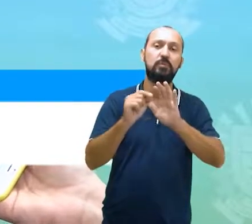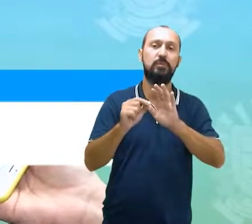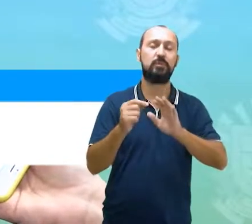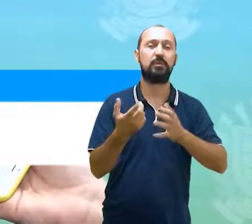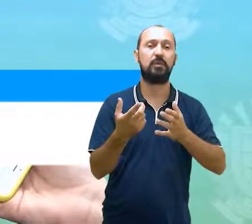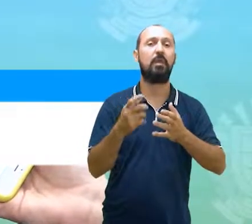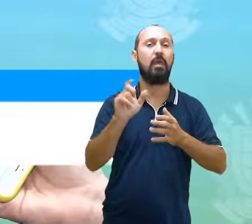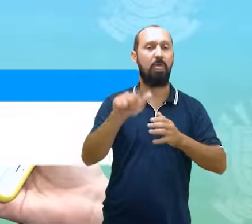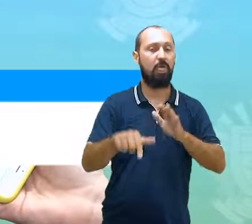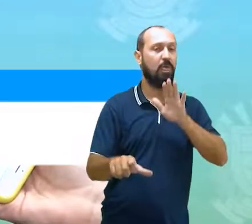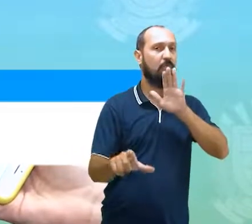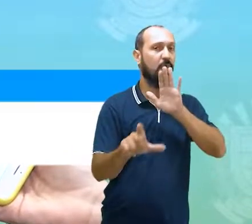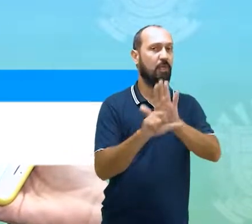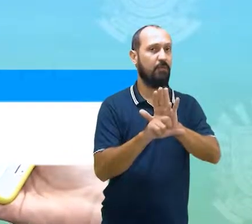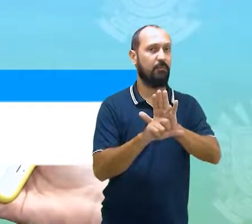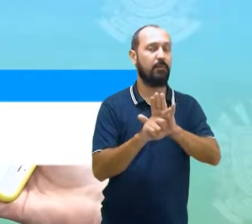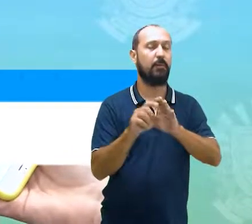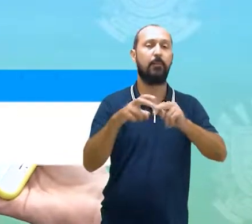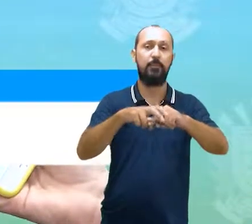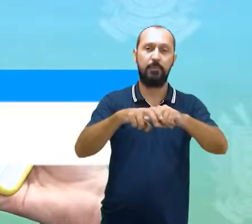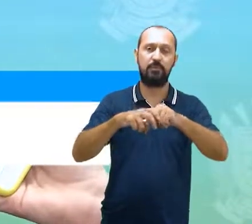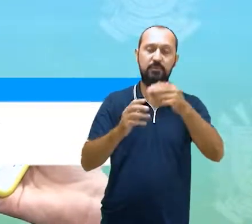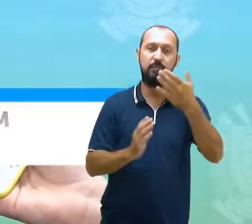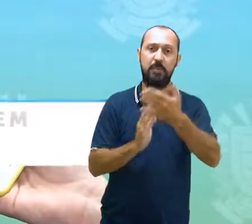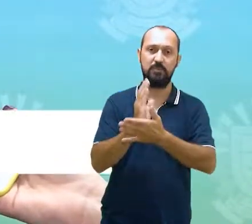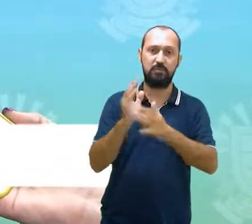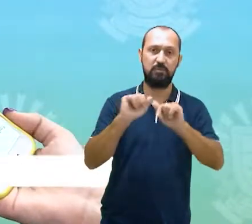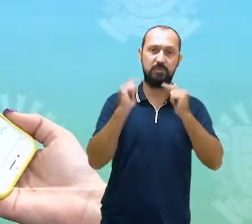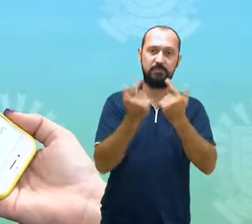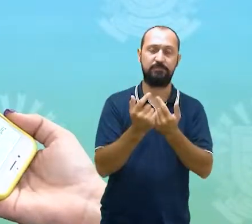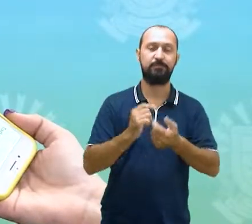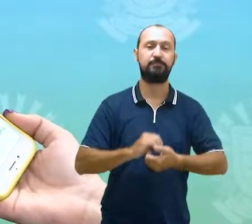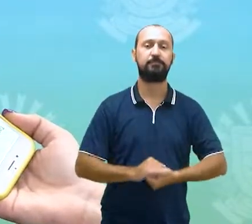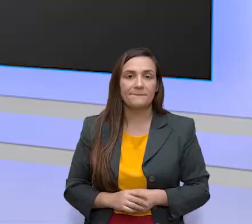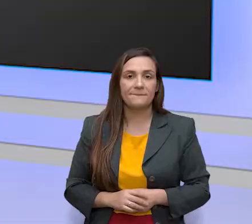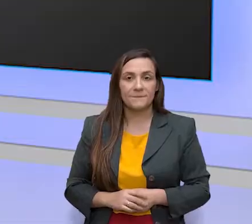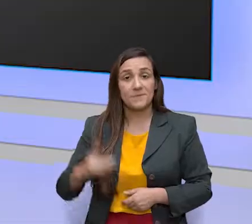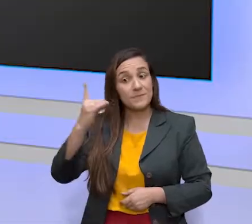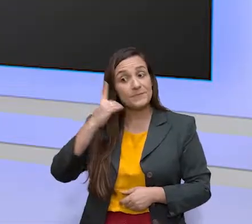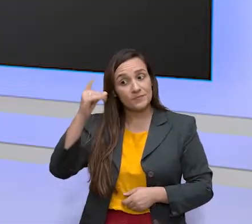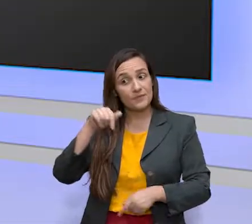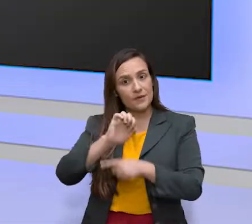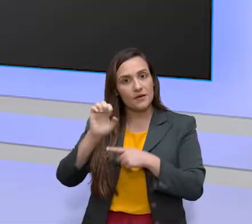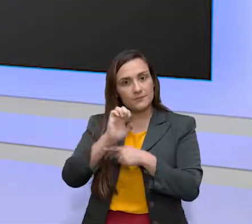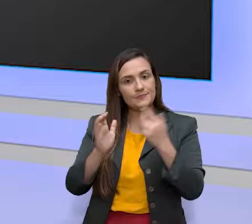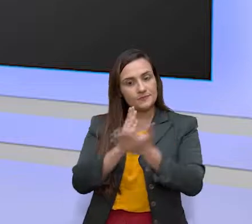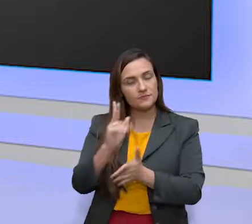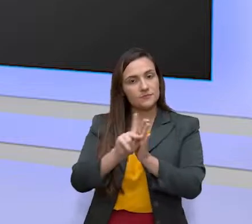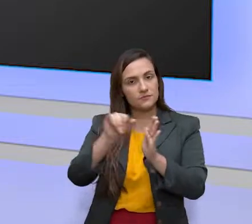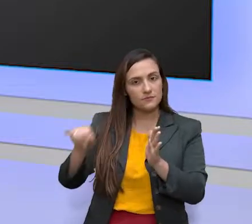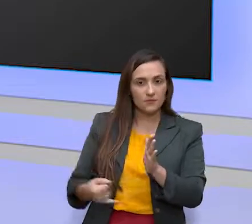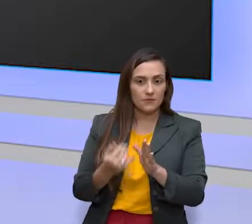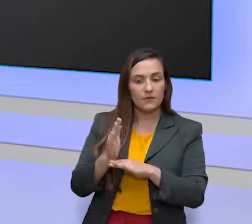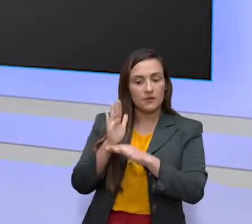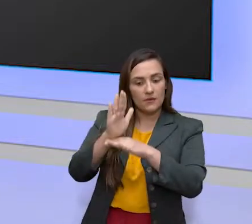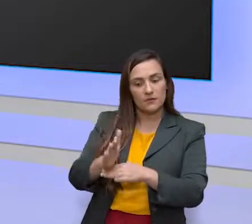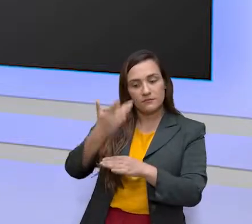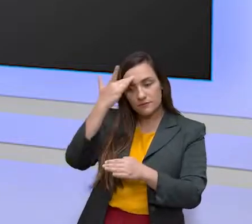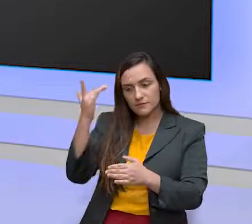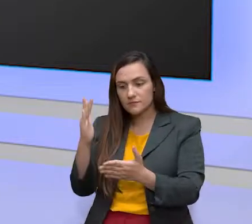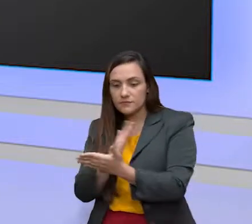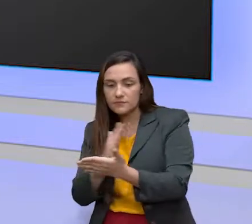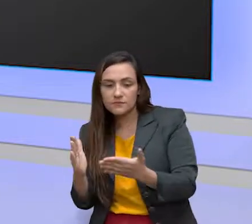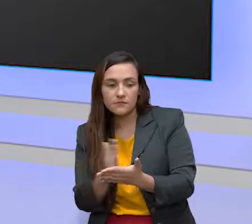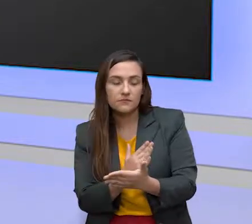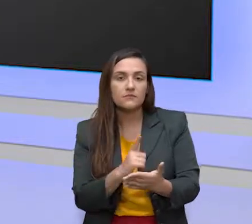portanto, totalmente legal, e por isso foi aprovado por essa casa. Deputados estaduais aprovam projetos que